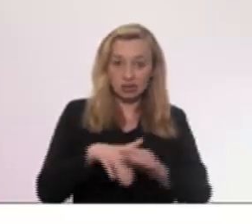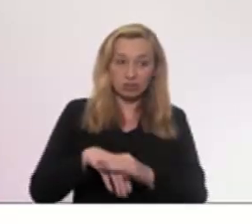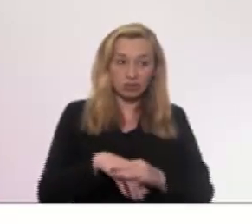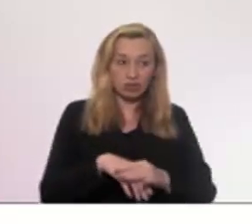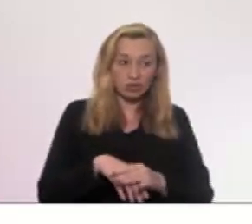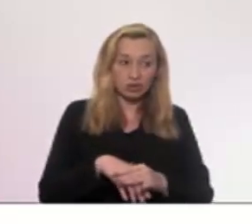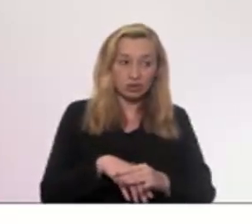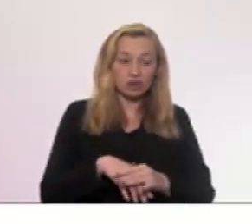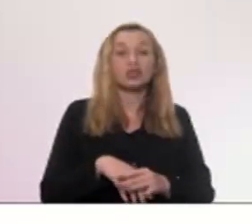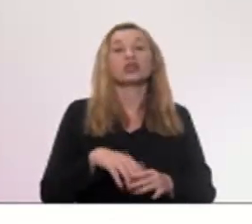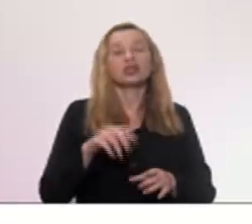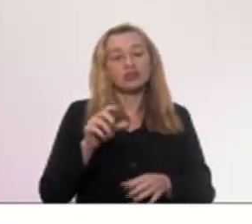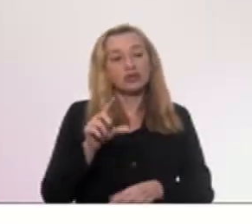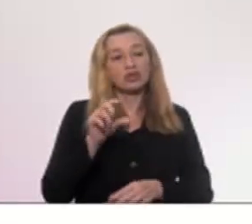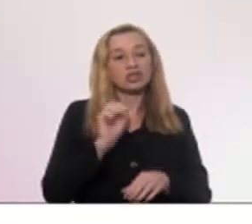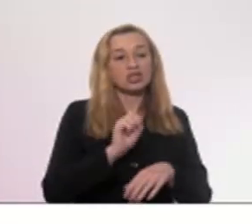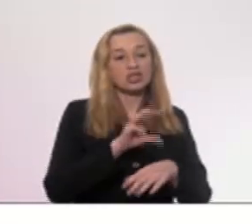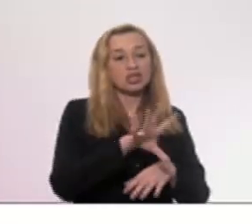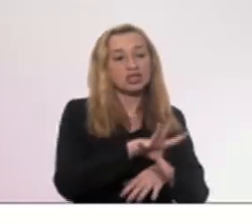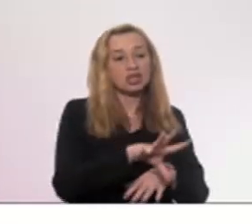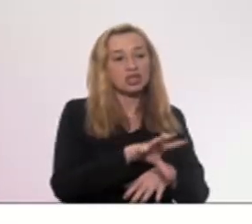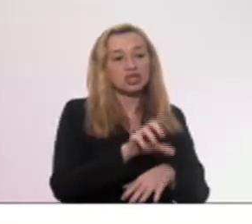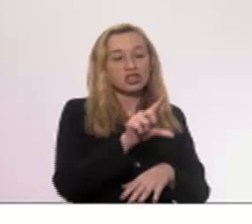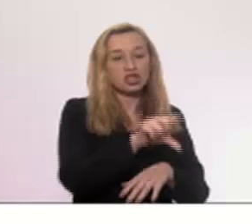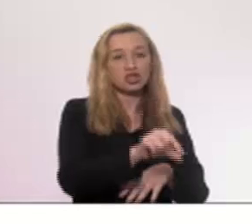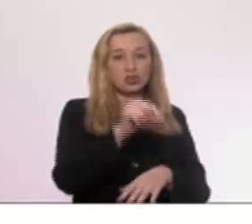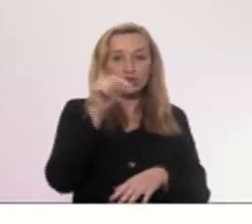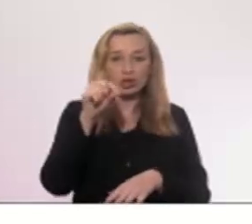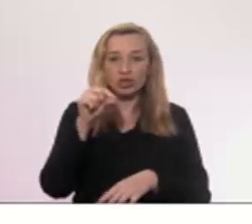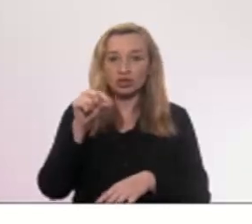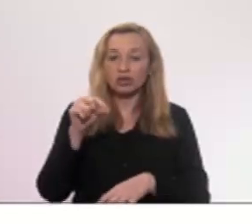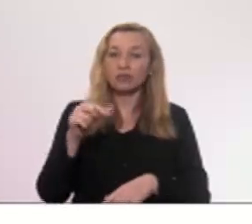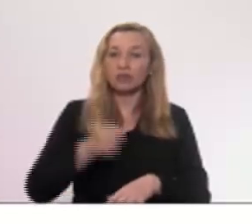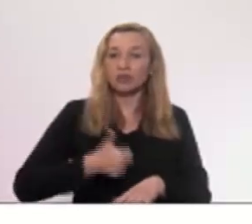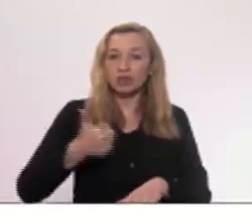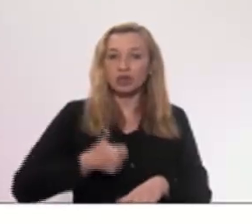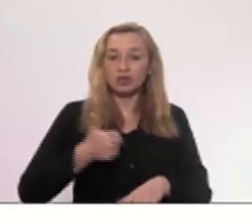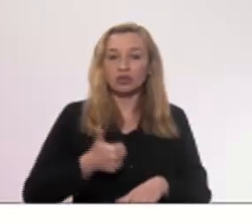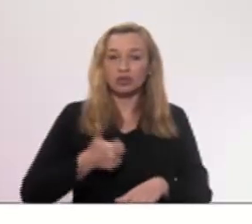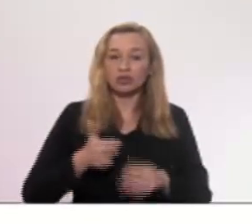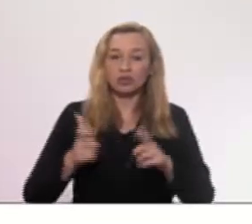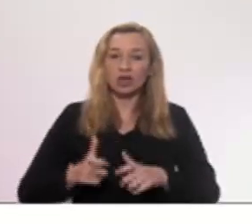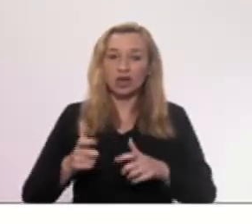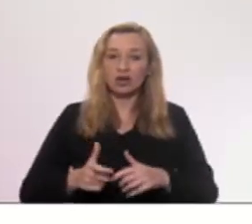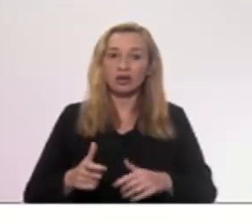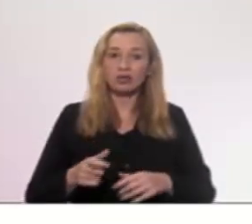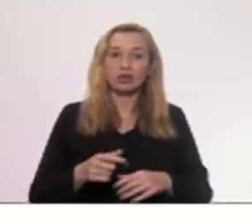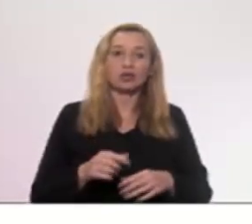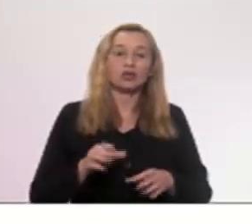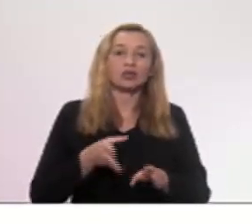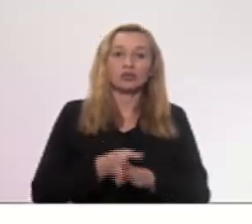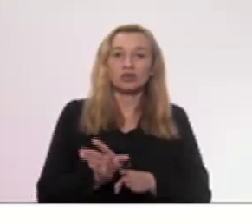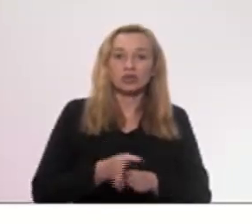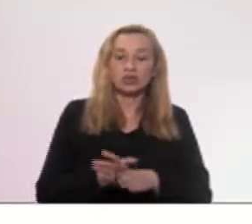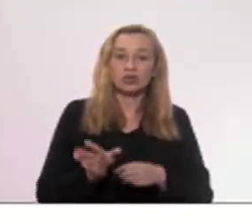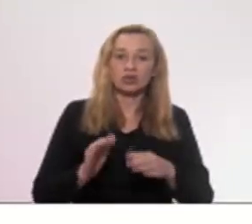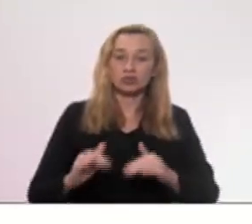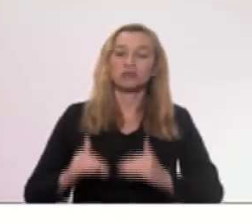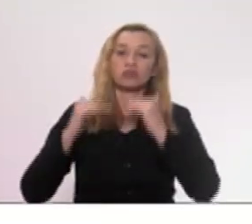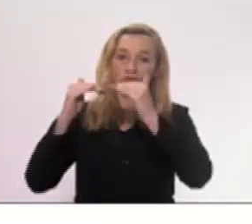e fosse ainda assim indicado em primeiro lugar na lista tríplice pelos conselhos superiores. Portanto, será um